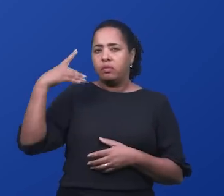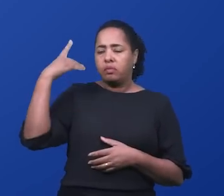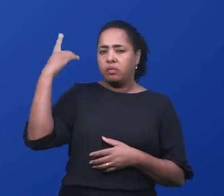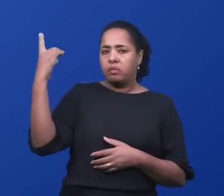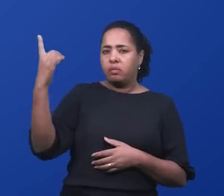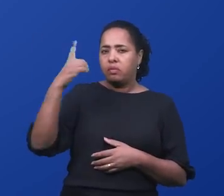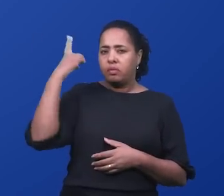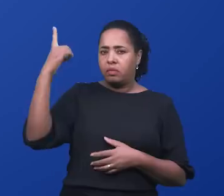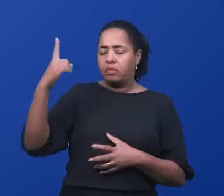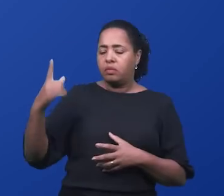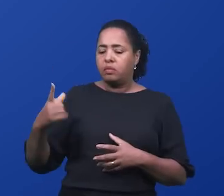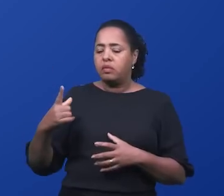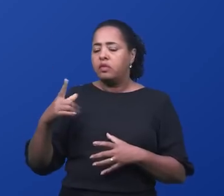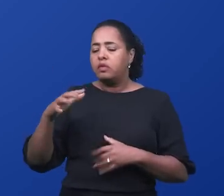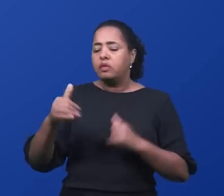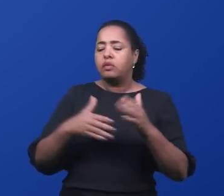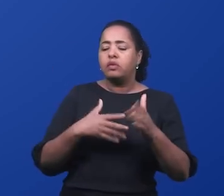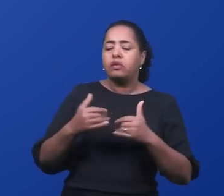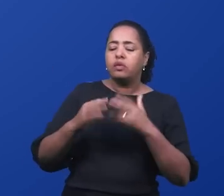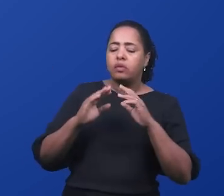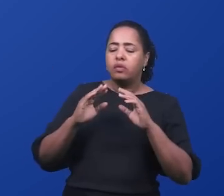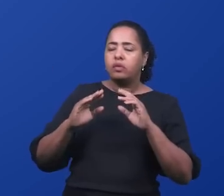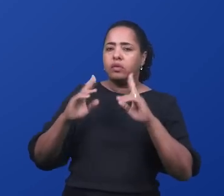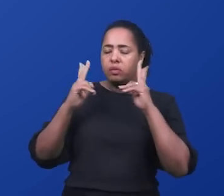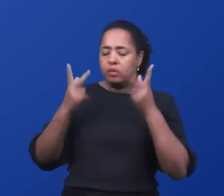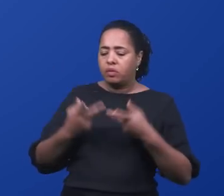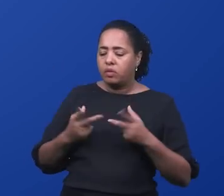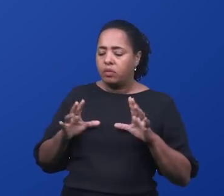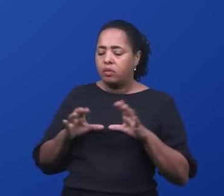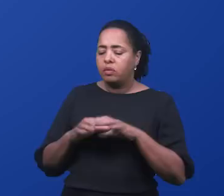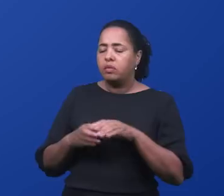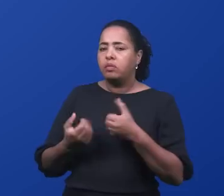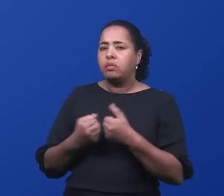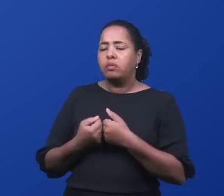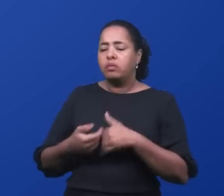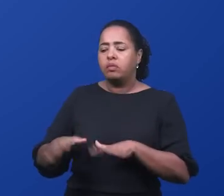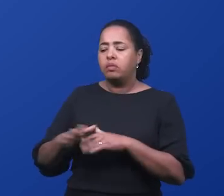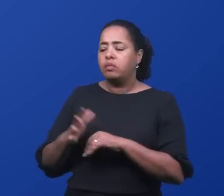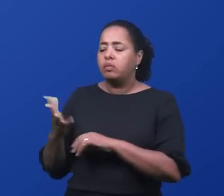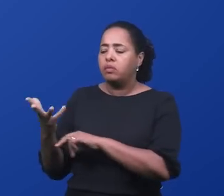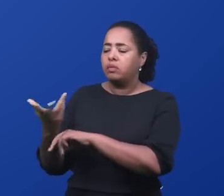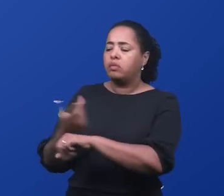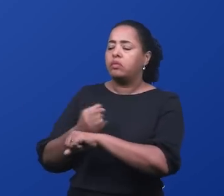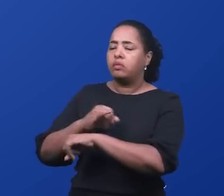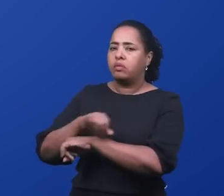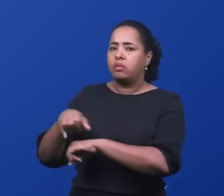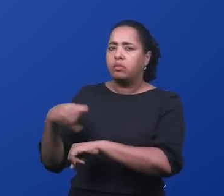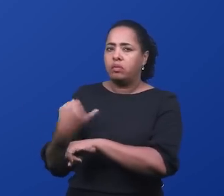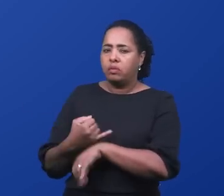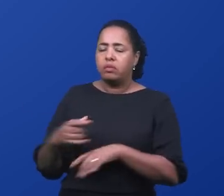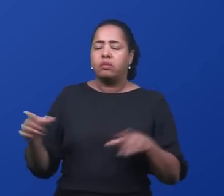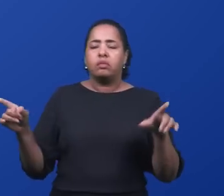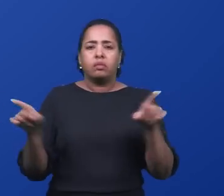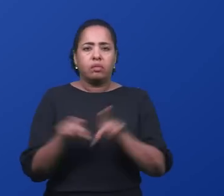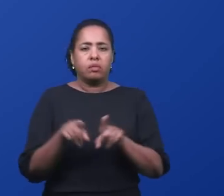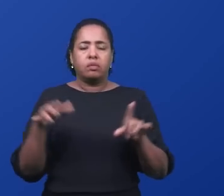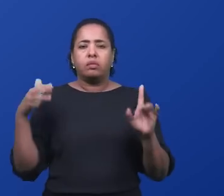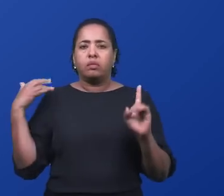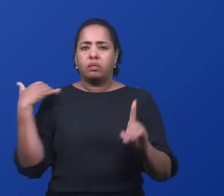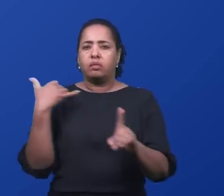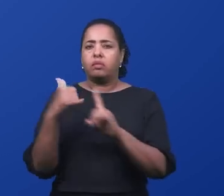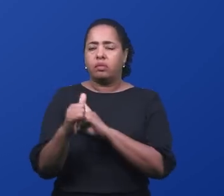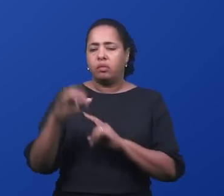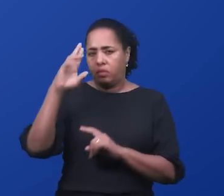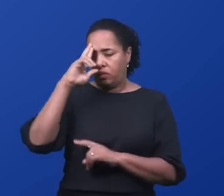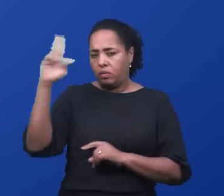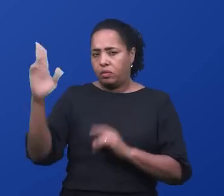homens, faz um exército e conquista a Jerusalém. Meus irmãos, assim também profeticamente,